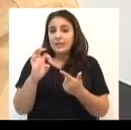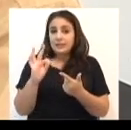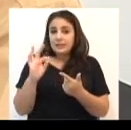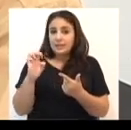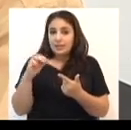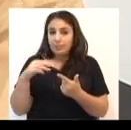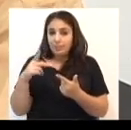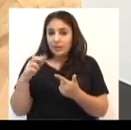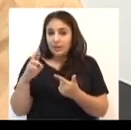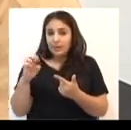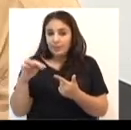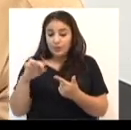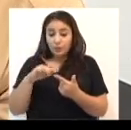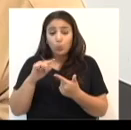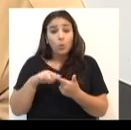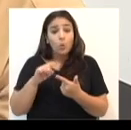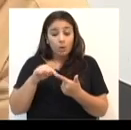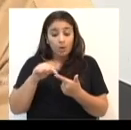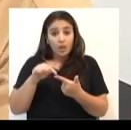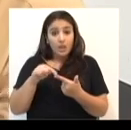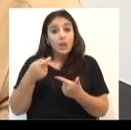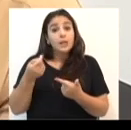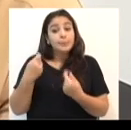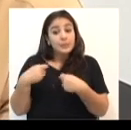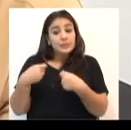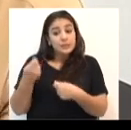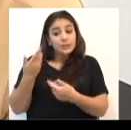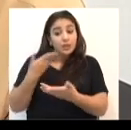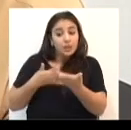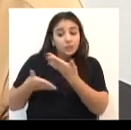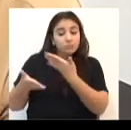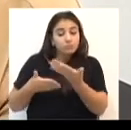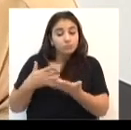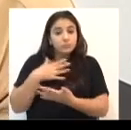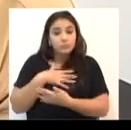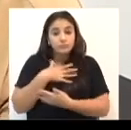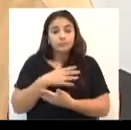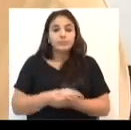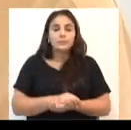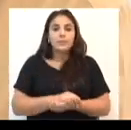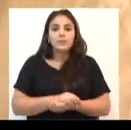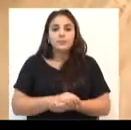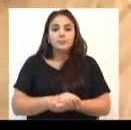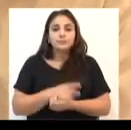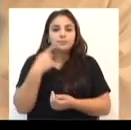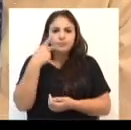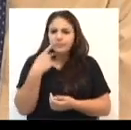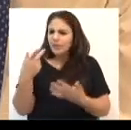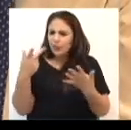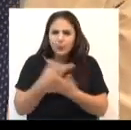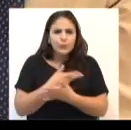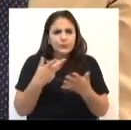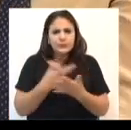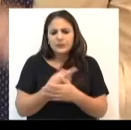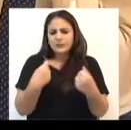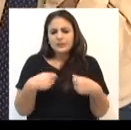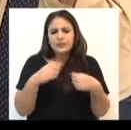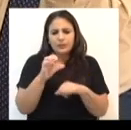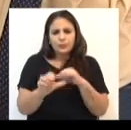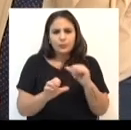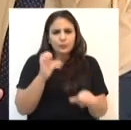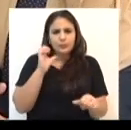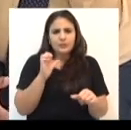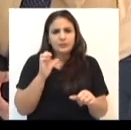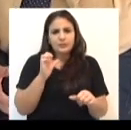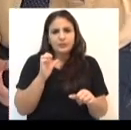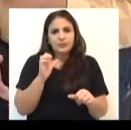alguma coisa, dependendo muito do meio. Tem vários trabalhos comprovando isso aí. Vereadora, então, para que não aconteça, então, não seja necessária essa